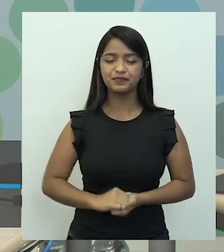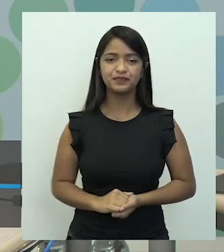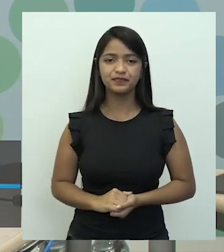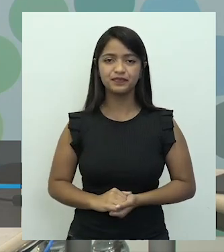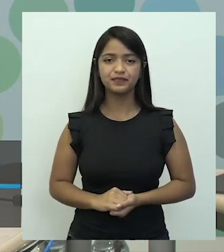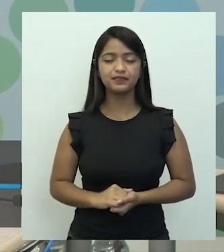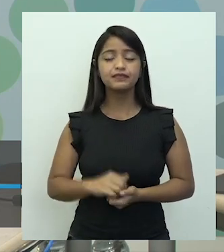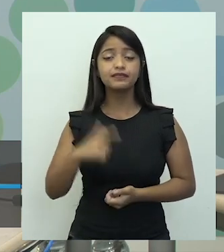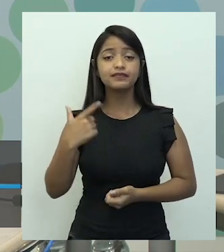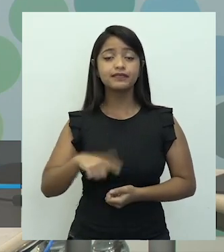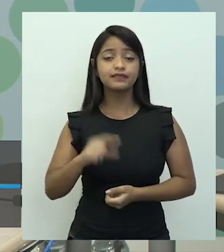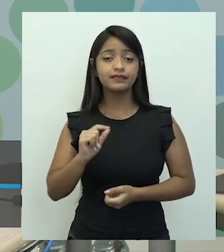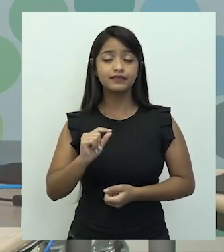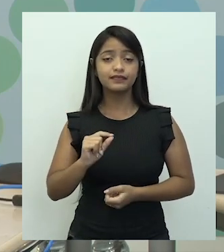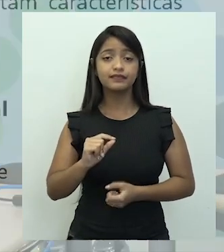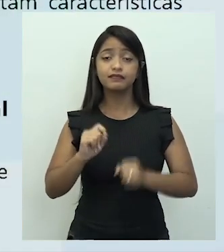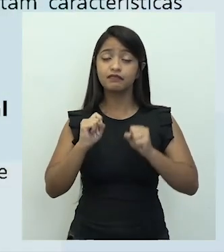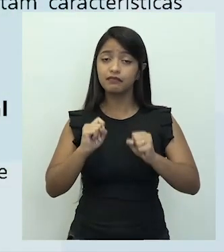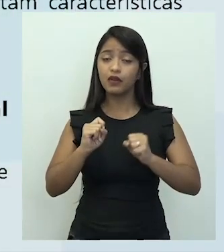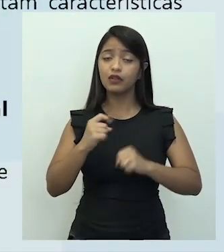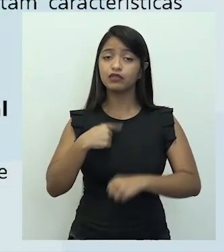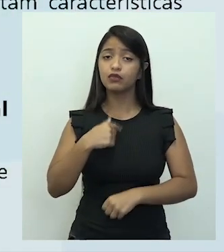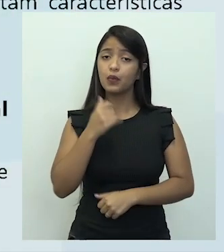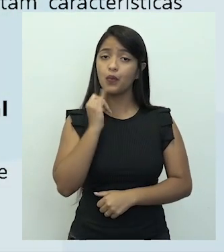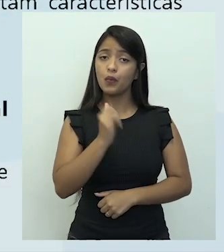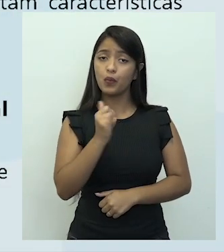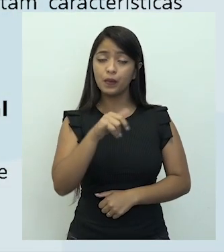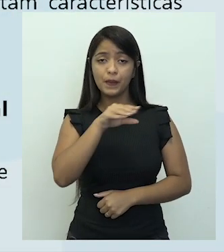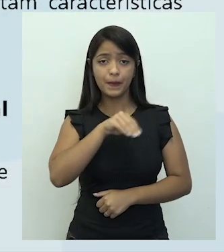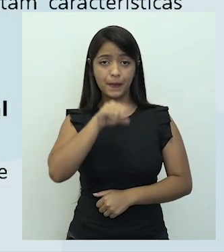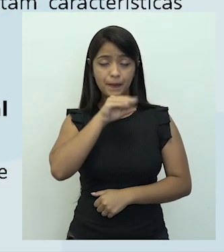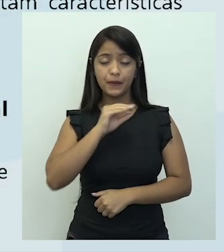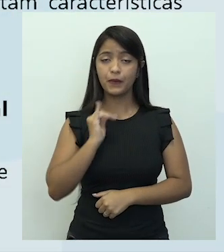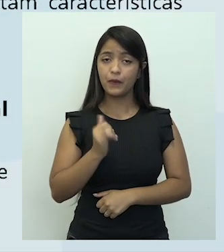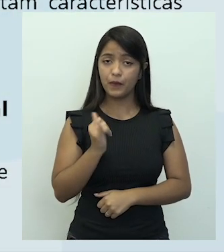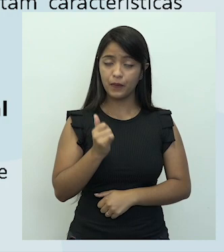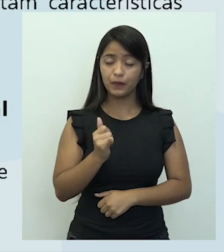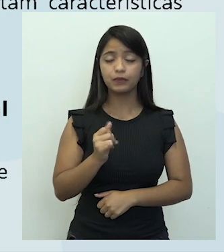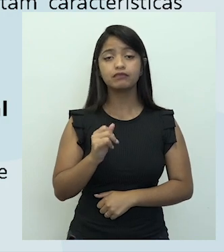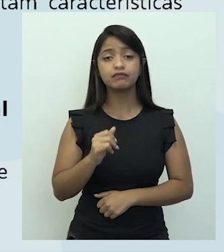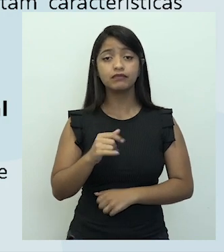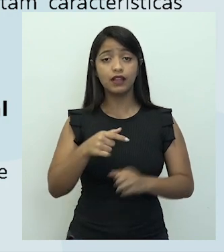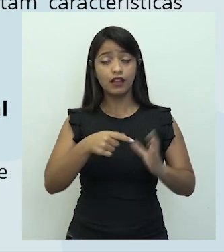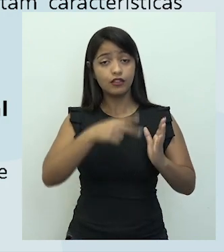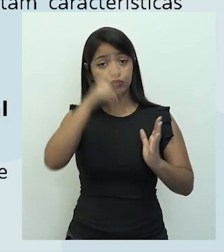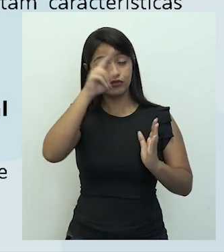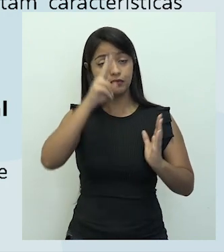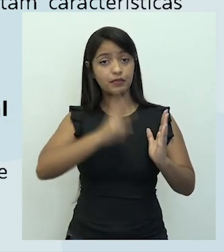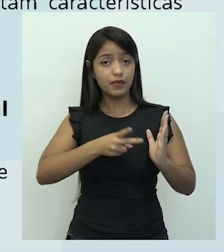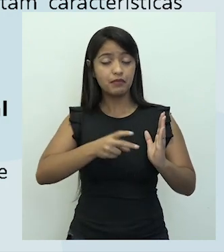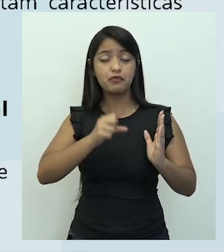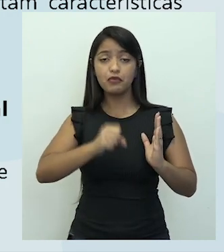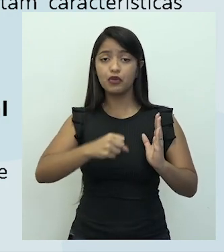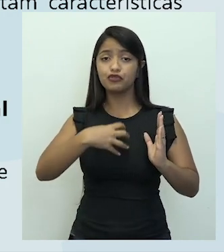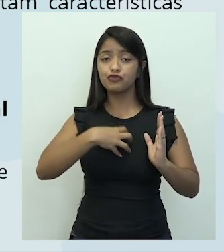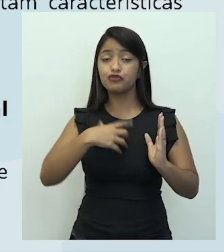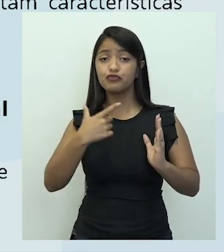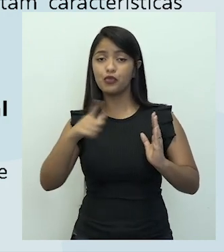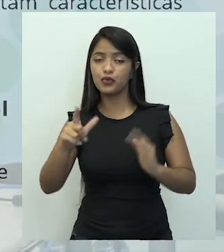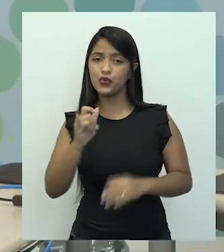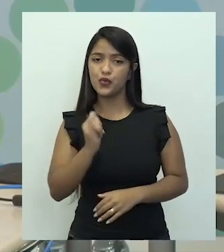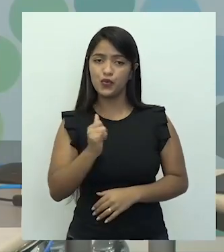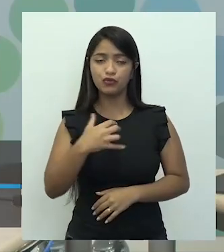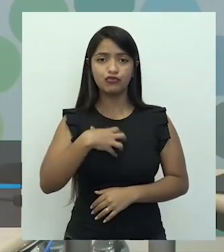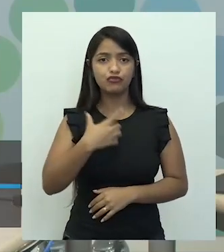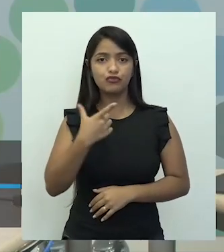pode ser transmitida, o quê? Oralmente. E você pode ter várias versões de uma mesma história, tá bom? Então, nós temos